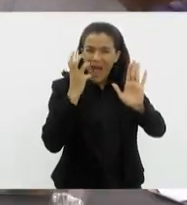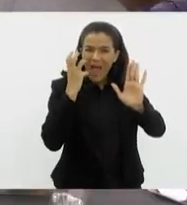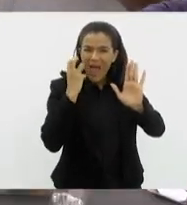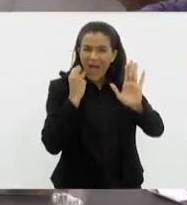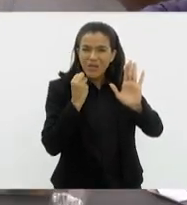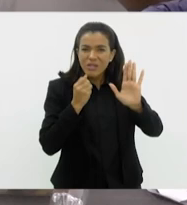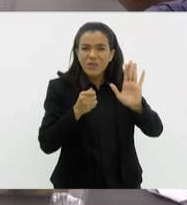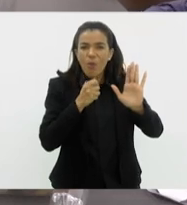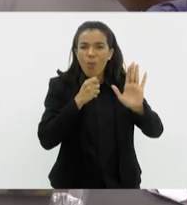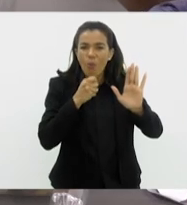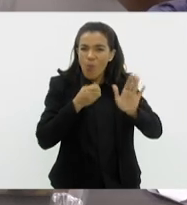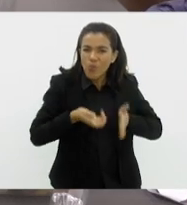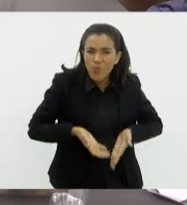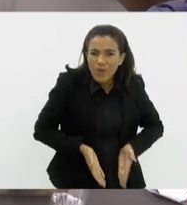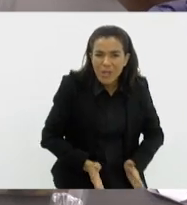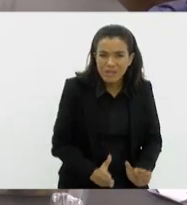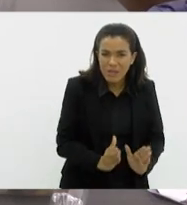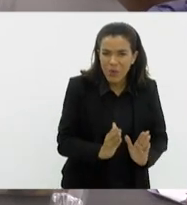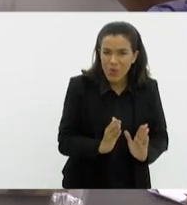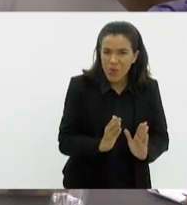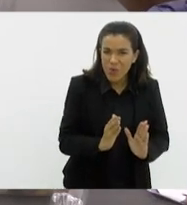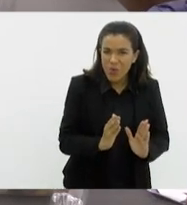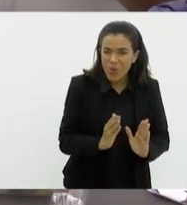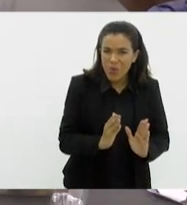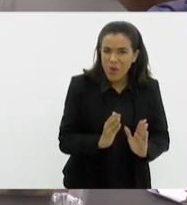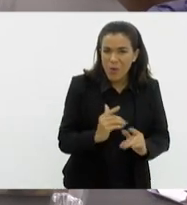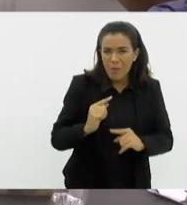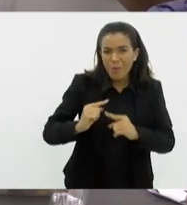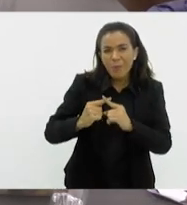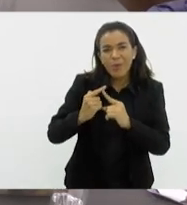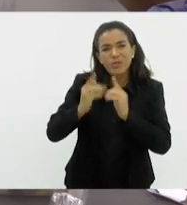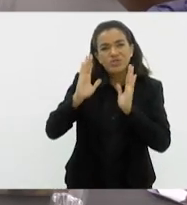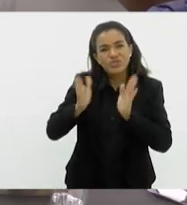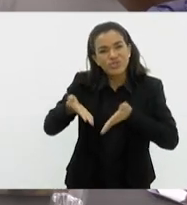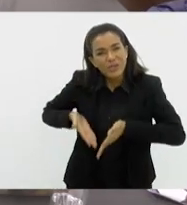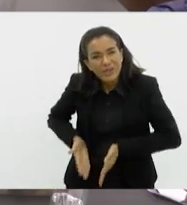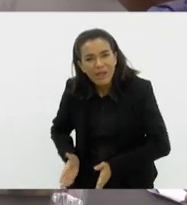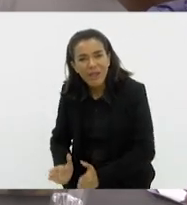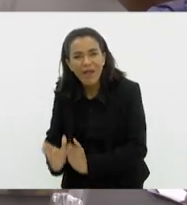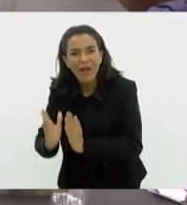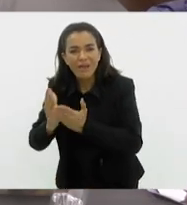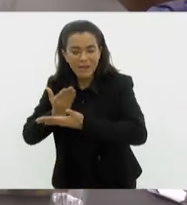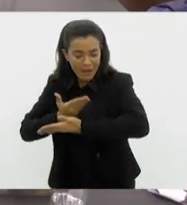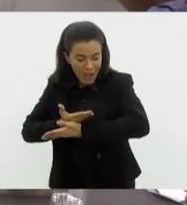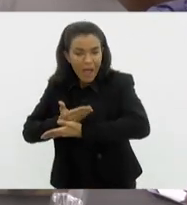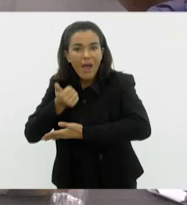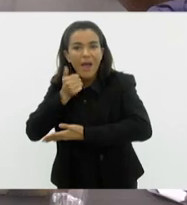nascituro. Pode haver. Olha só. Porque depois que nasce, a mãe pode mudar de opinião. Se